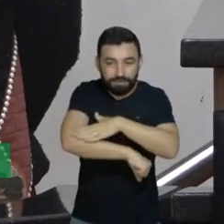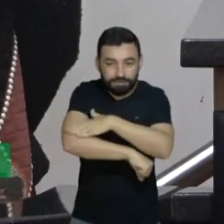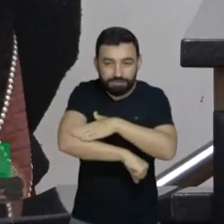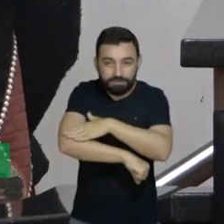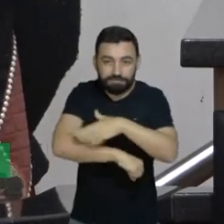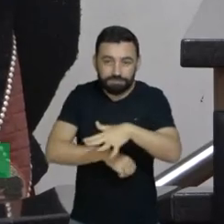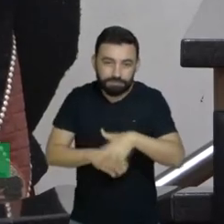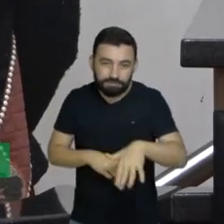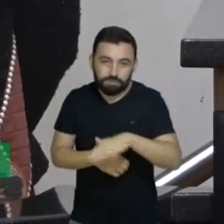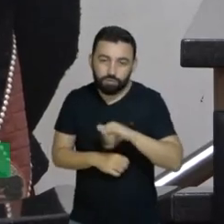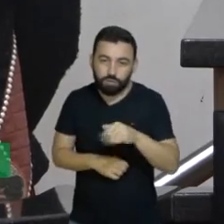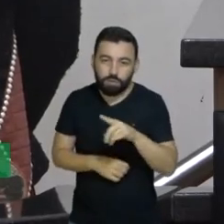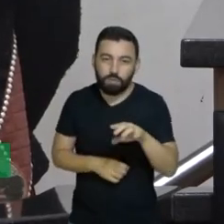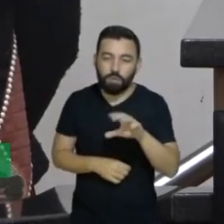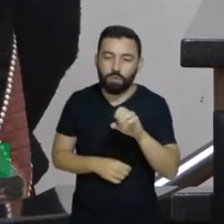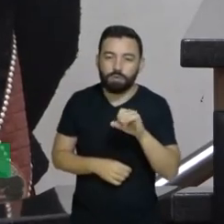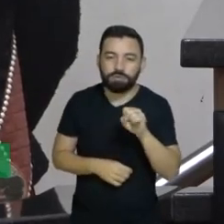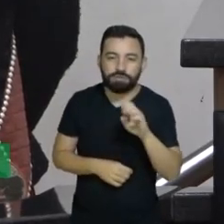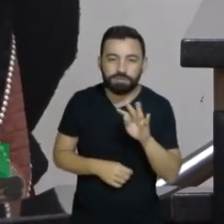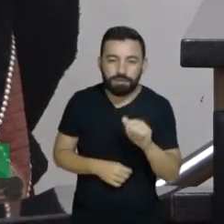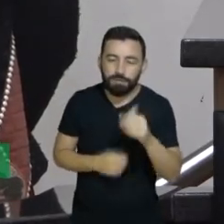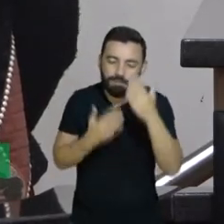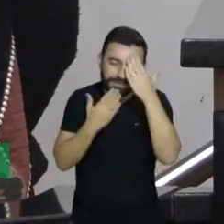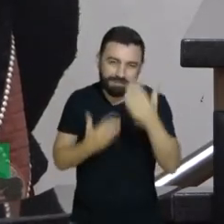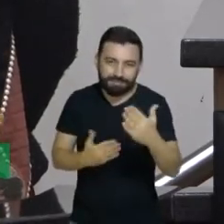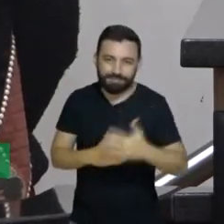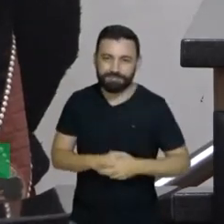João Costa, em Lages. Obrigada.